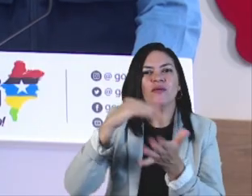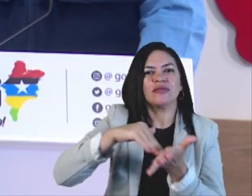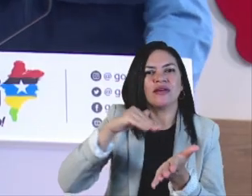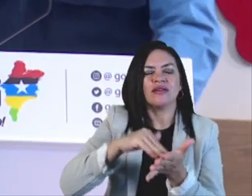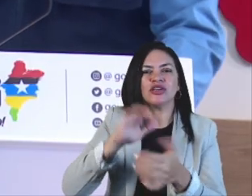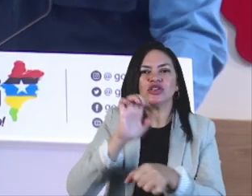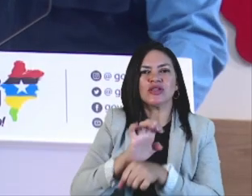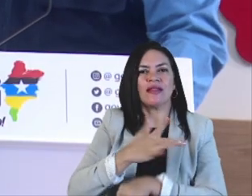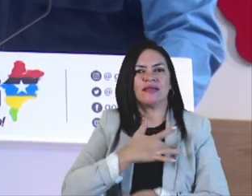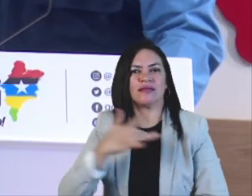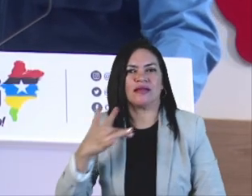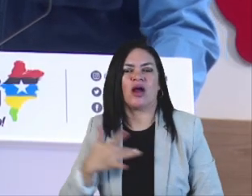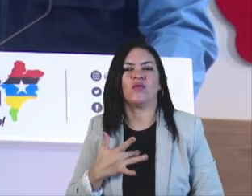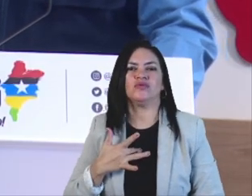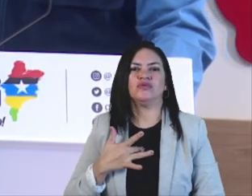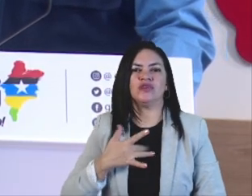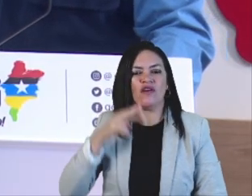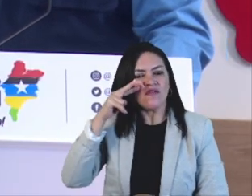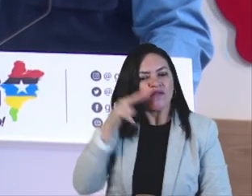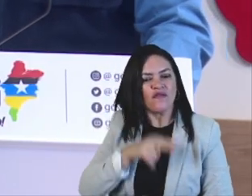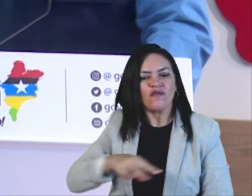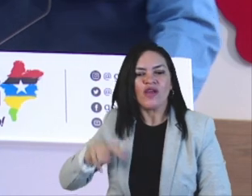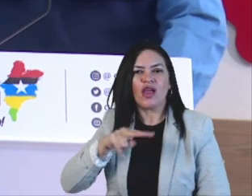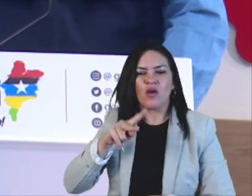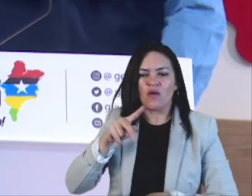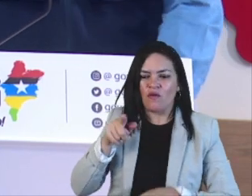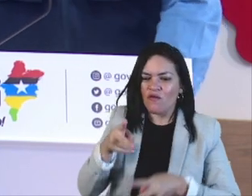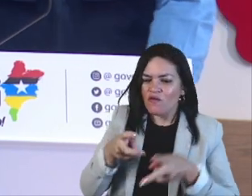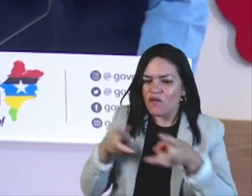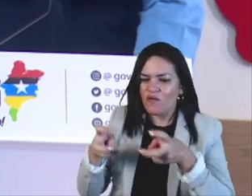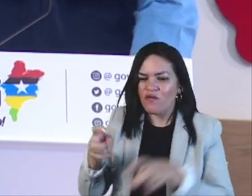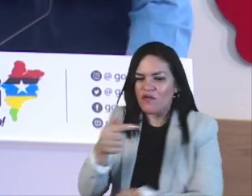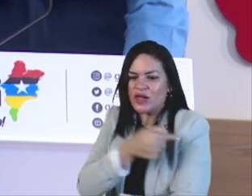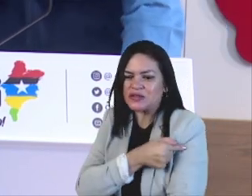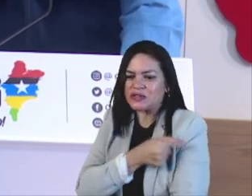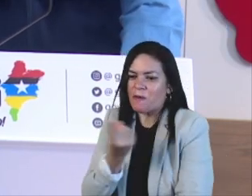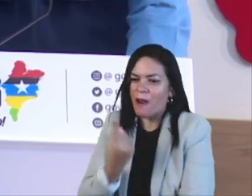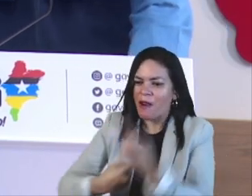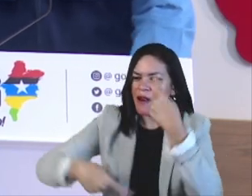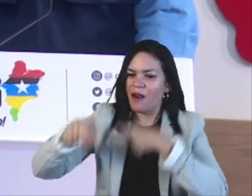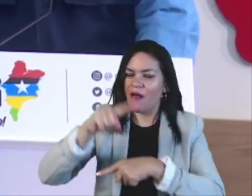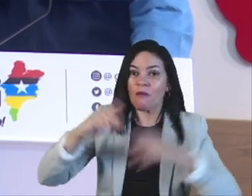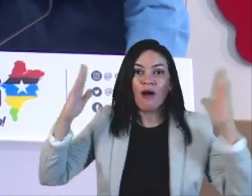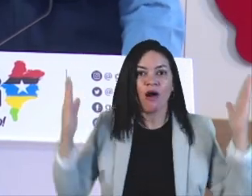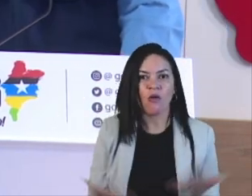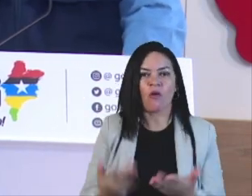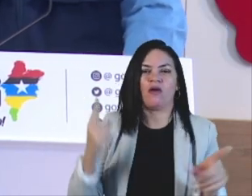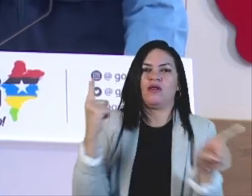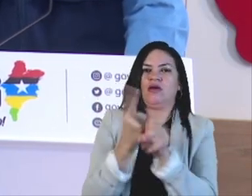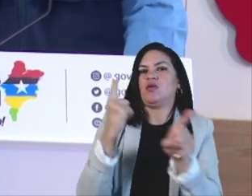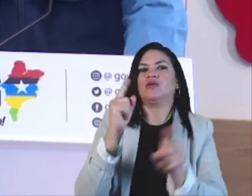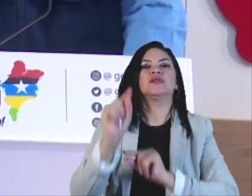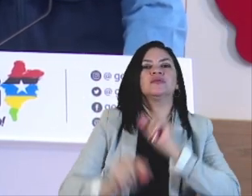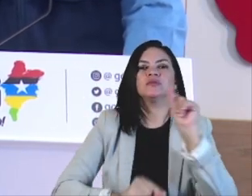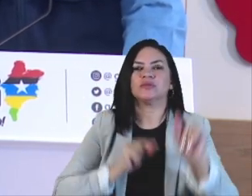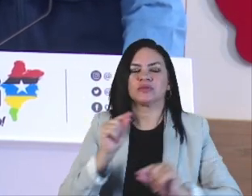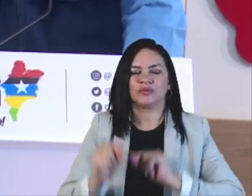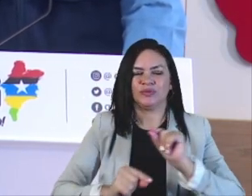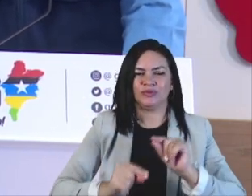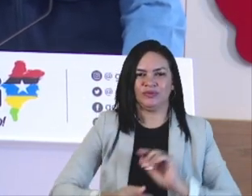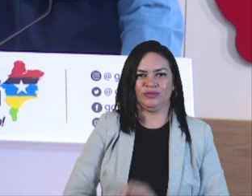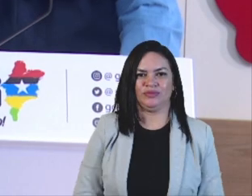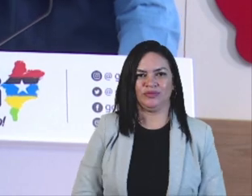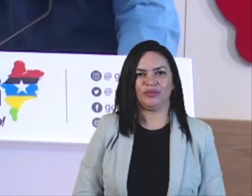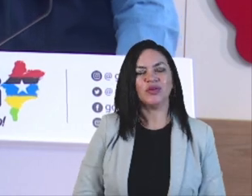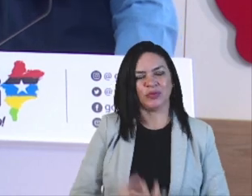Segundo ele, 83 mil profissionais da educação já foram vacinados O que reforça a expectativa da volta das